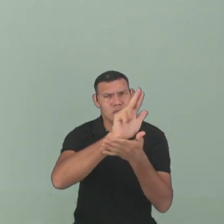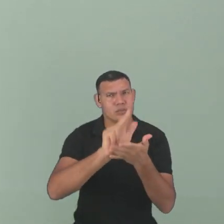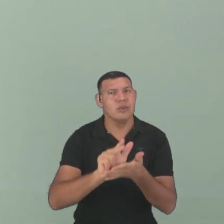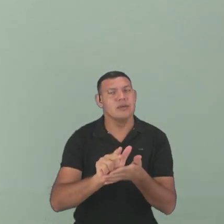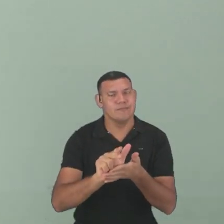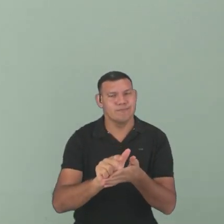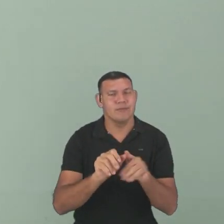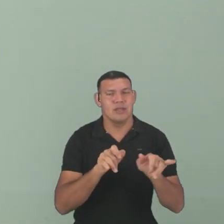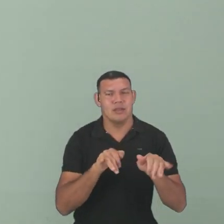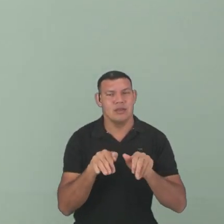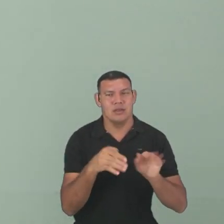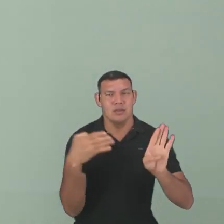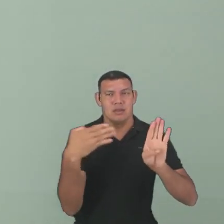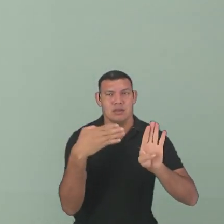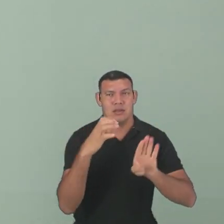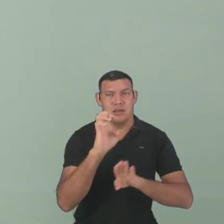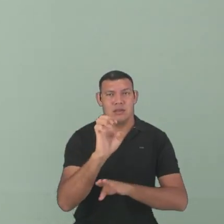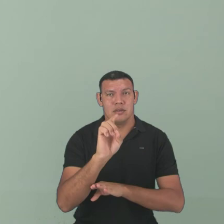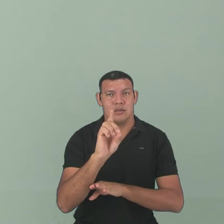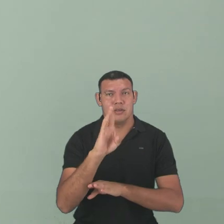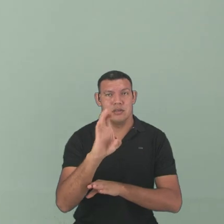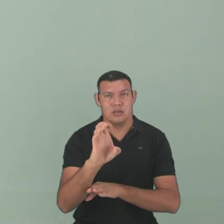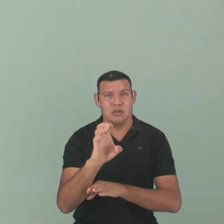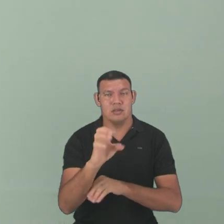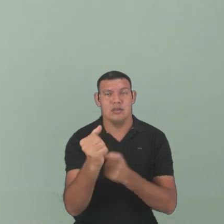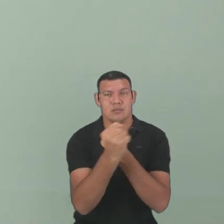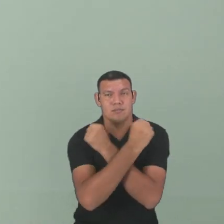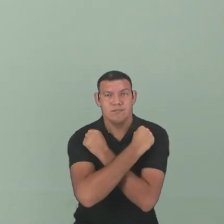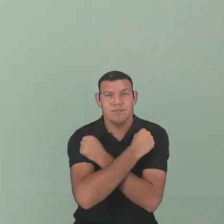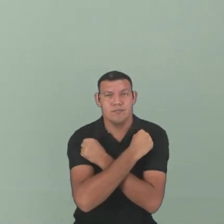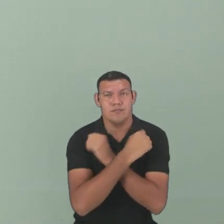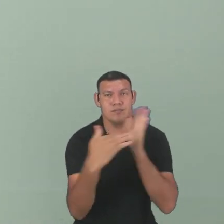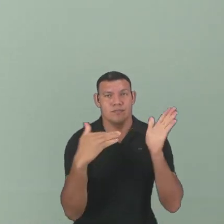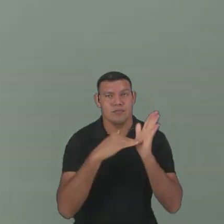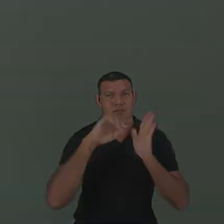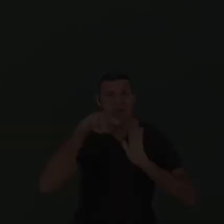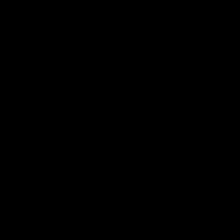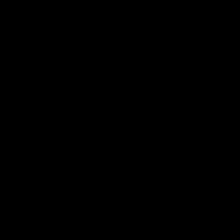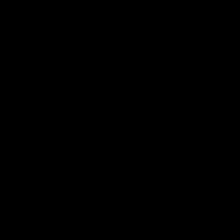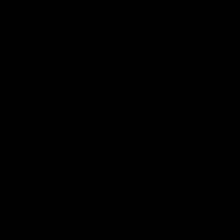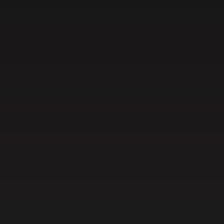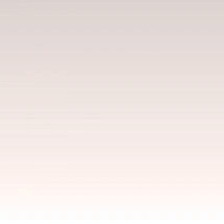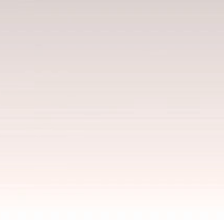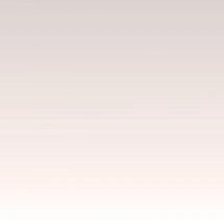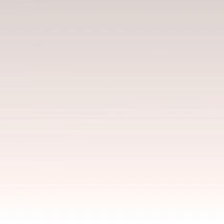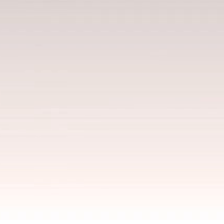basta acessar a plataforma Eduque. Um abraço e até a próxima!